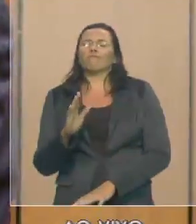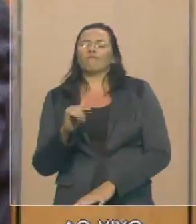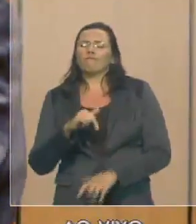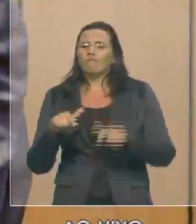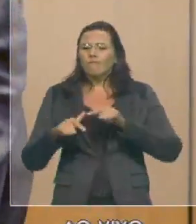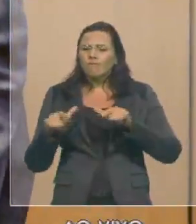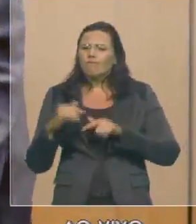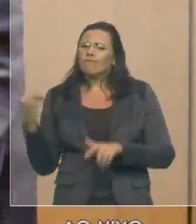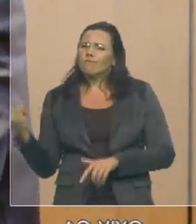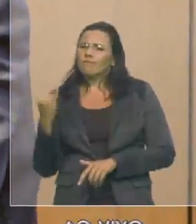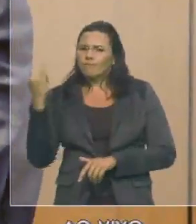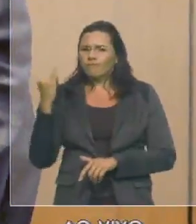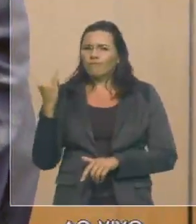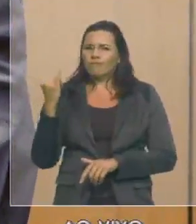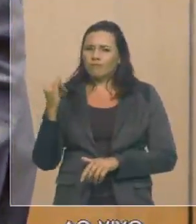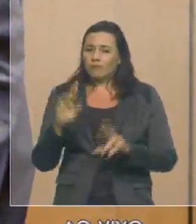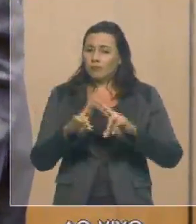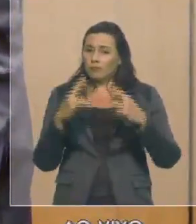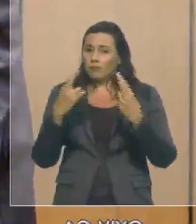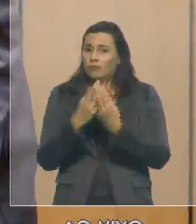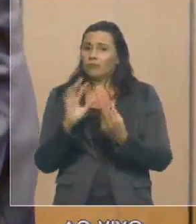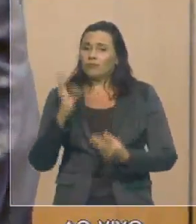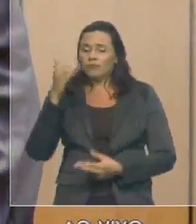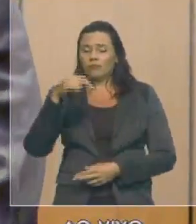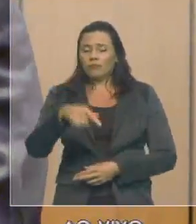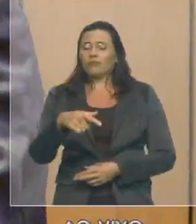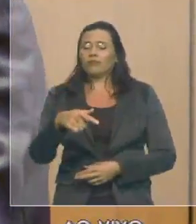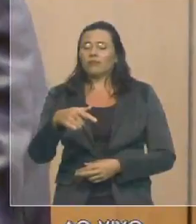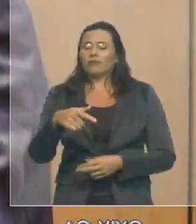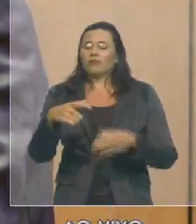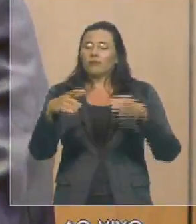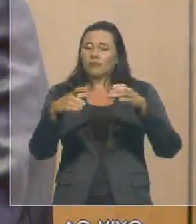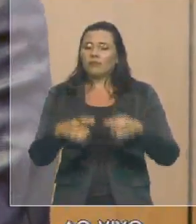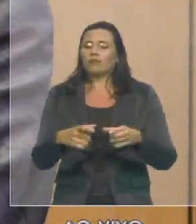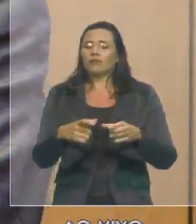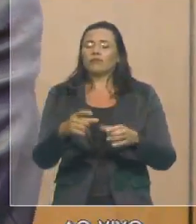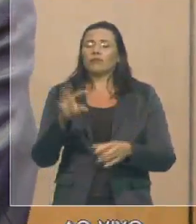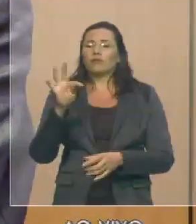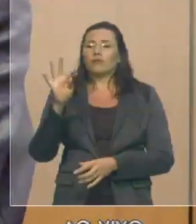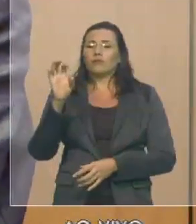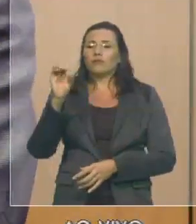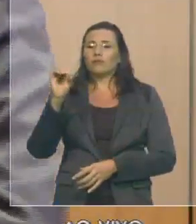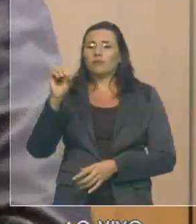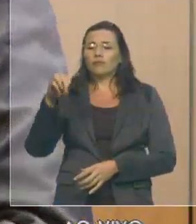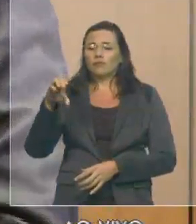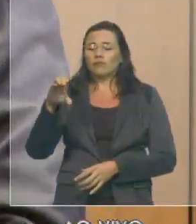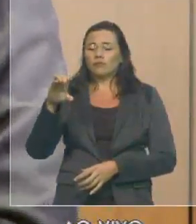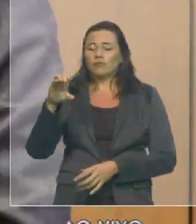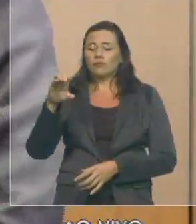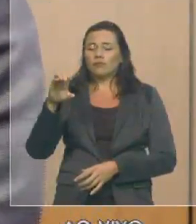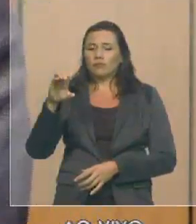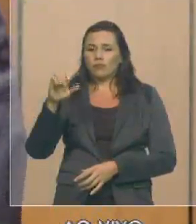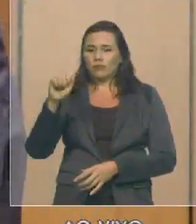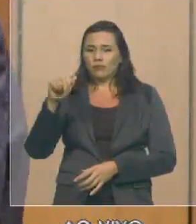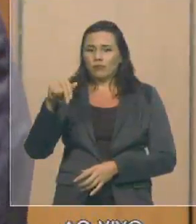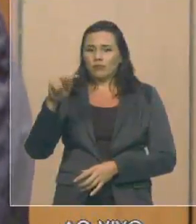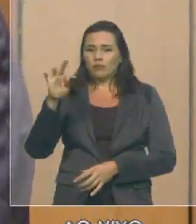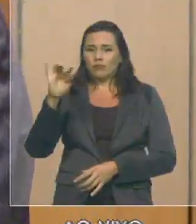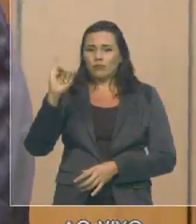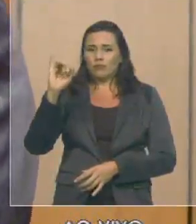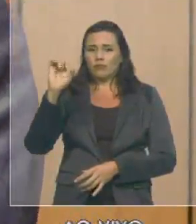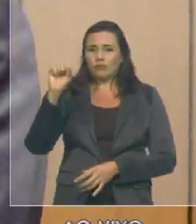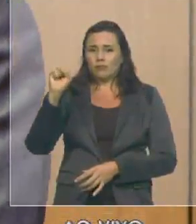no Tocantins. Aqui, ainda há pouco, me antecedeu o deputado Wellington, que já explanou o que foi a agenda realmente do Parlamento